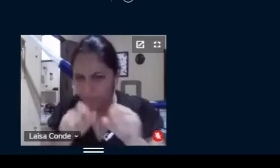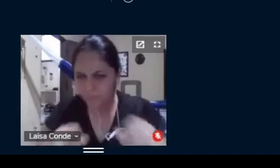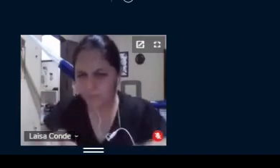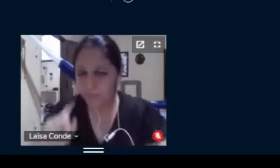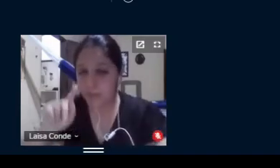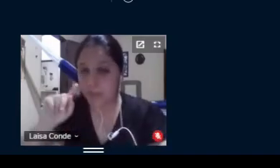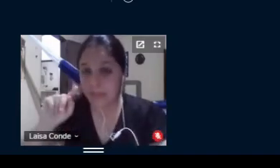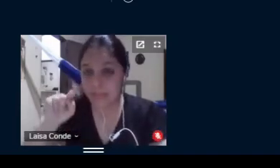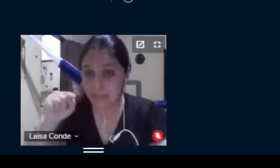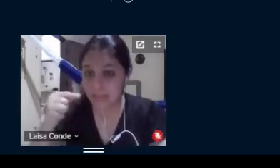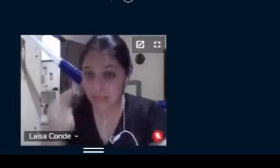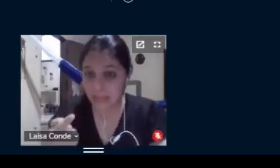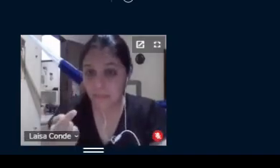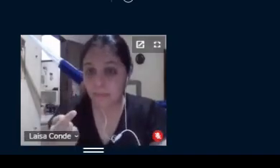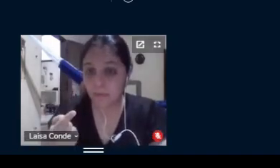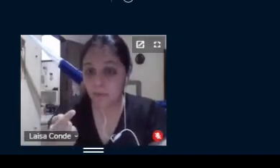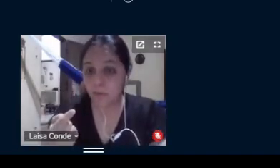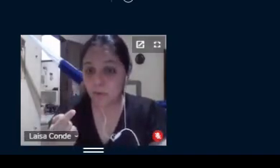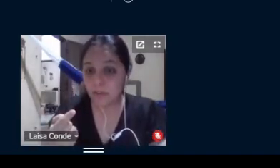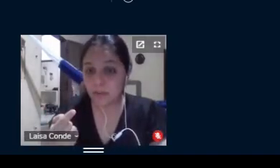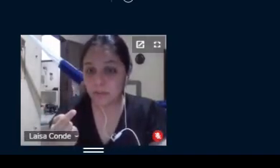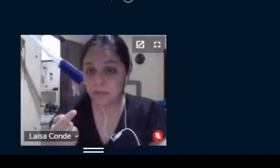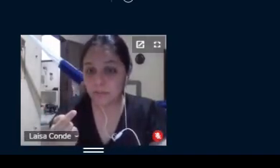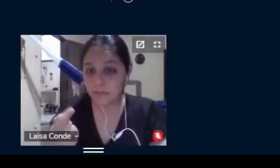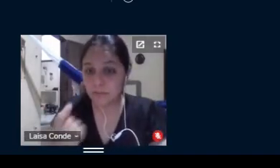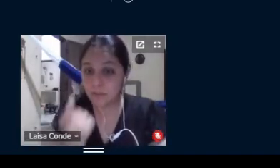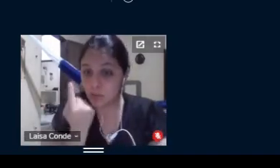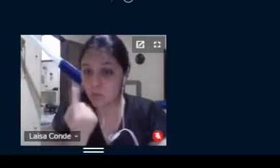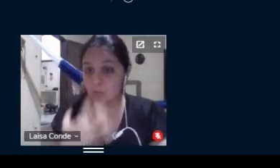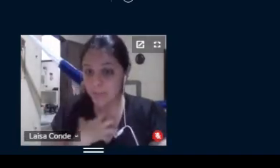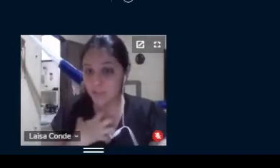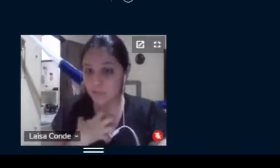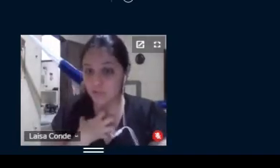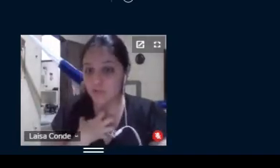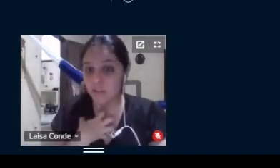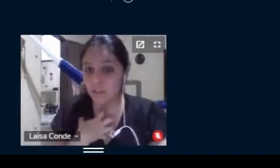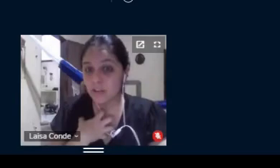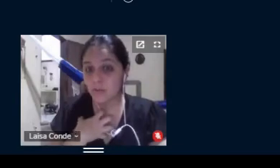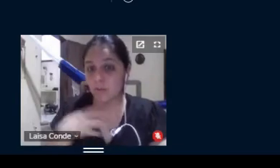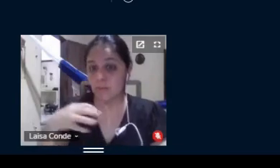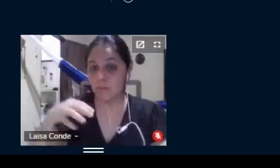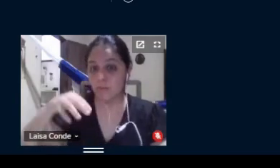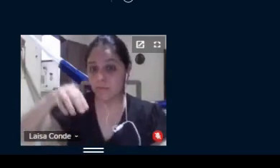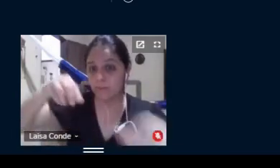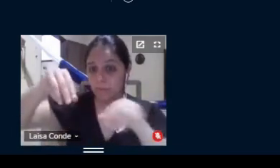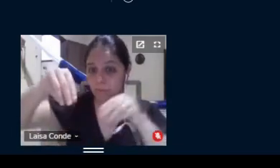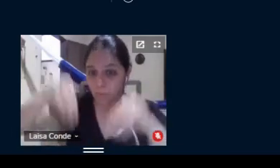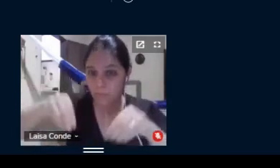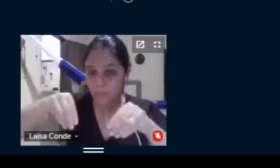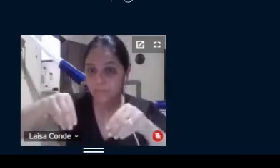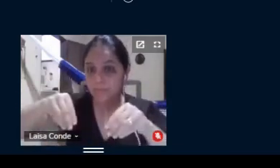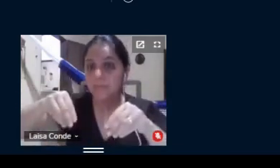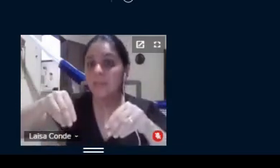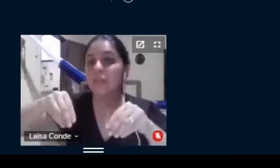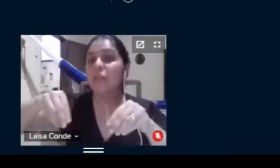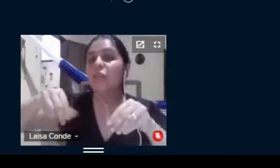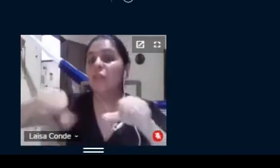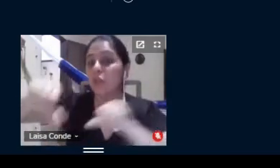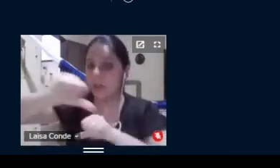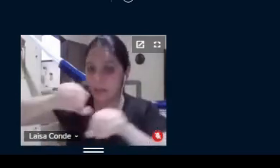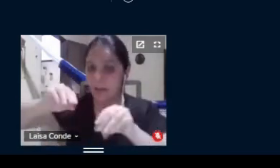Depois que ele colocou num sentido, ele vai ter que colocar no outro sentido, tá?